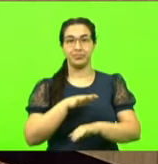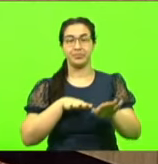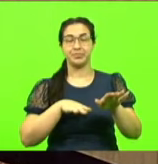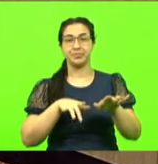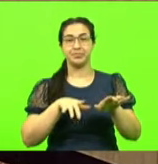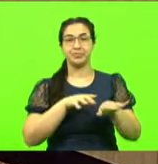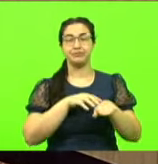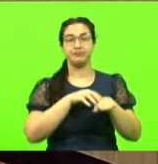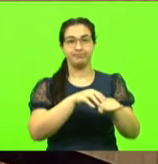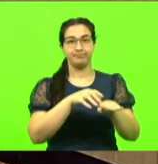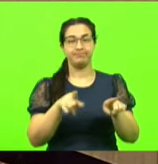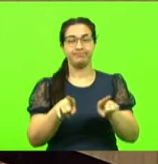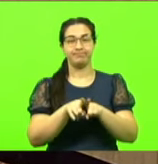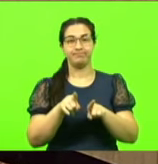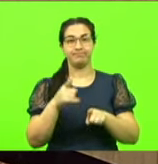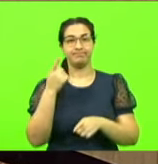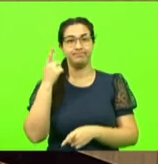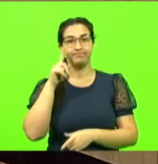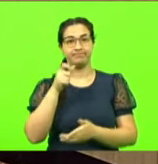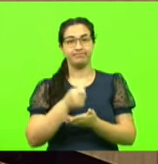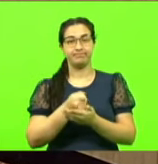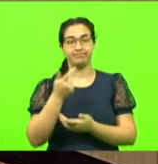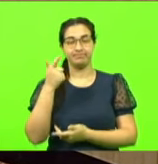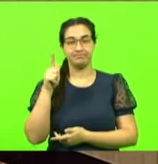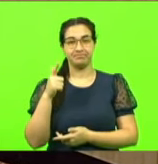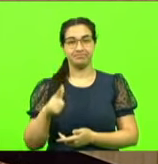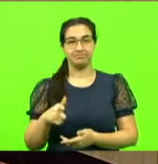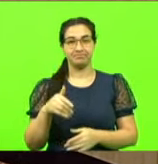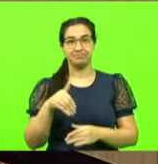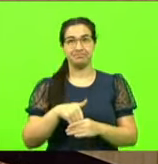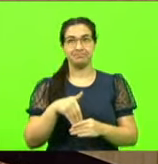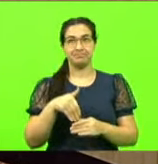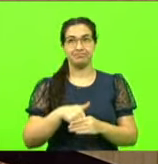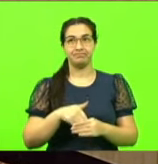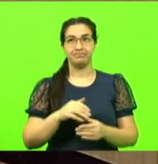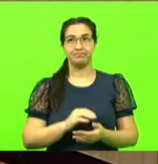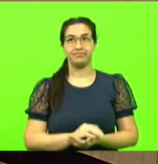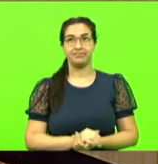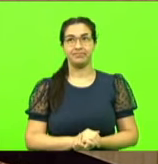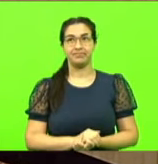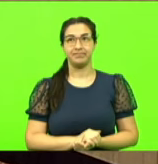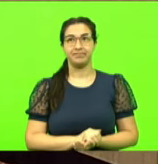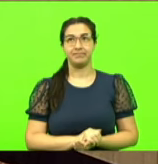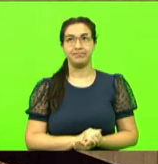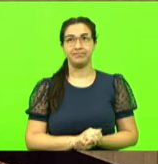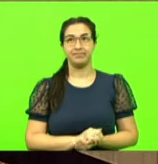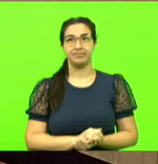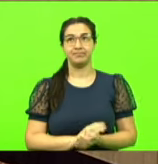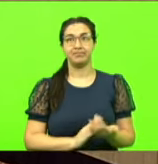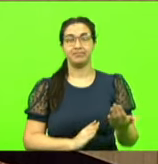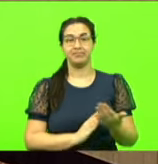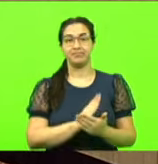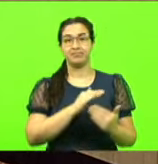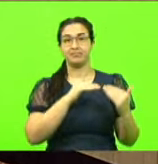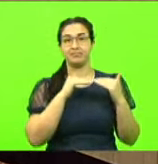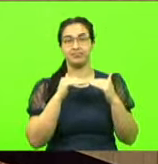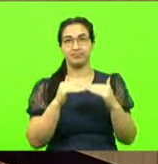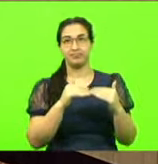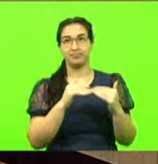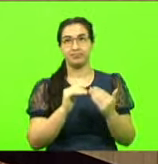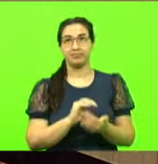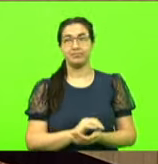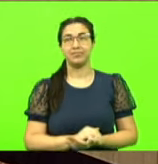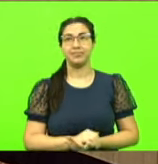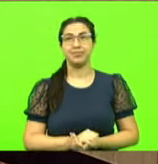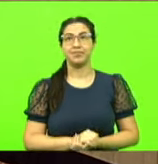outras providências. Deputados que aprovam, permaneçam como se encontram. Aprovado por